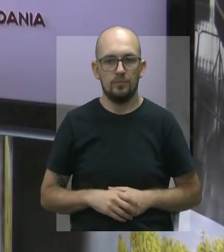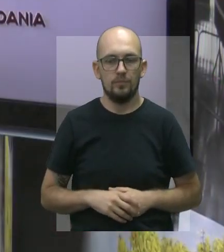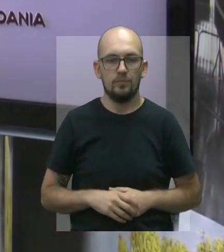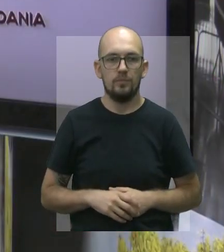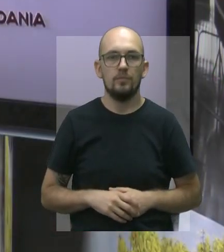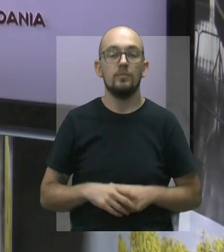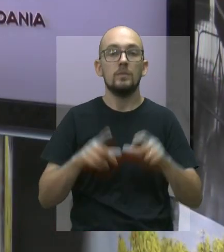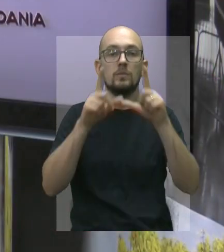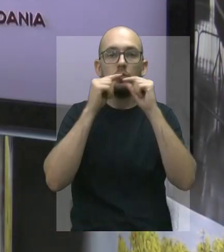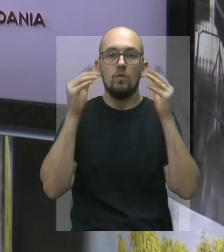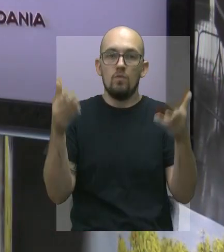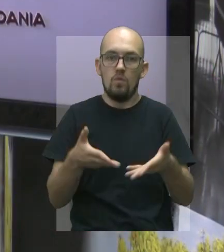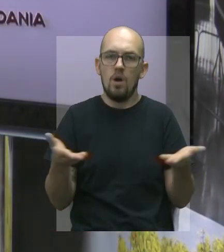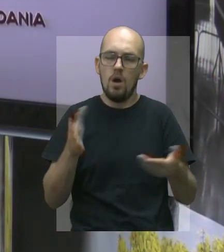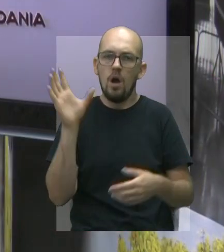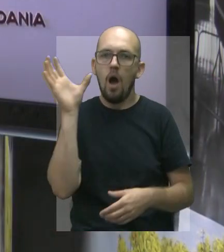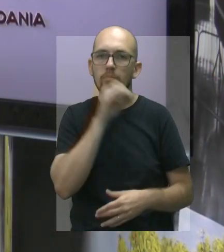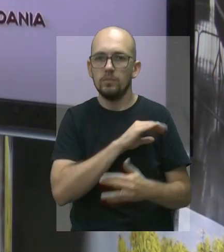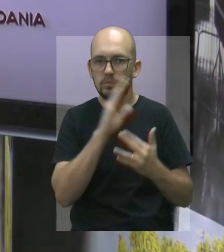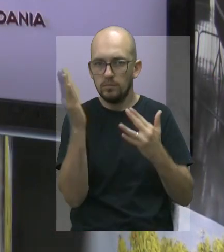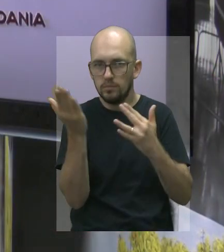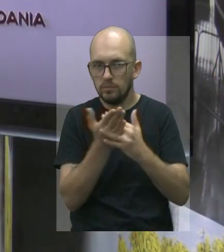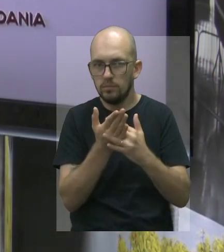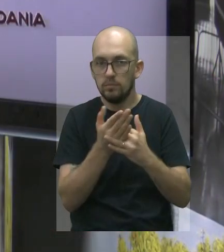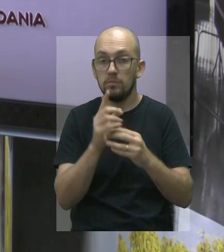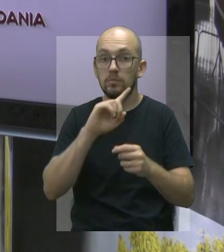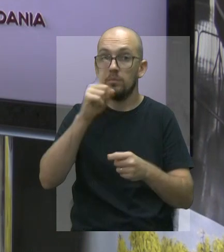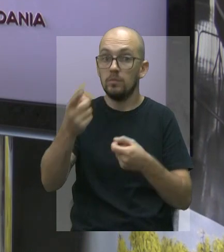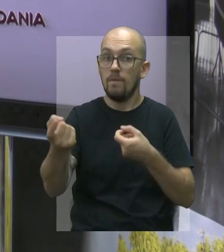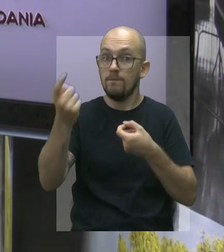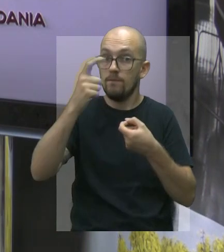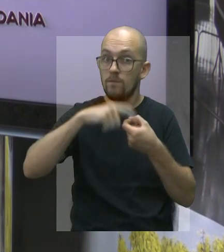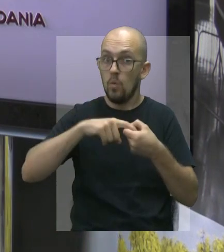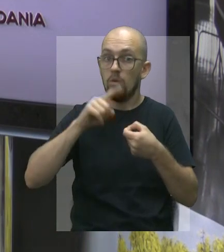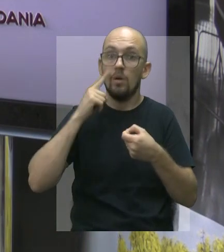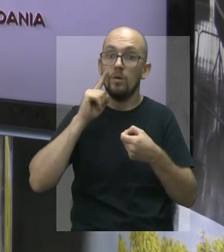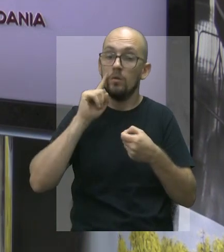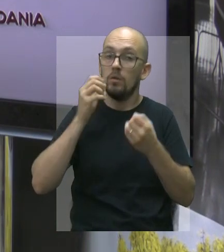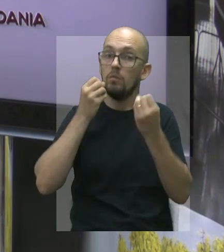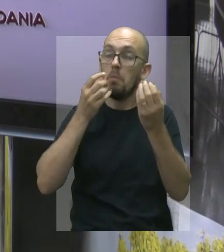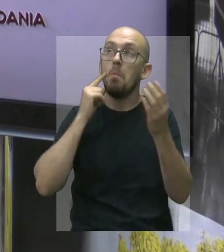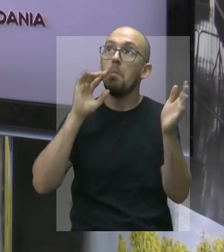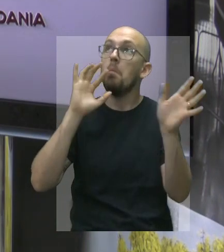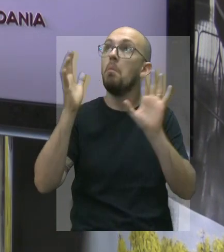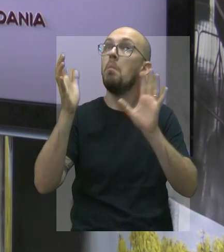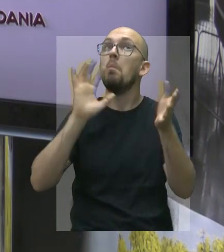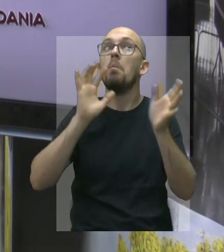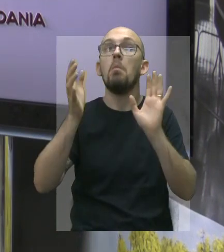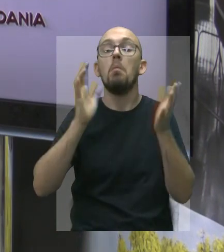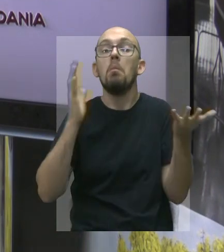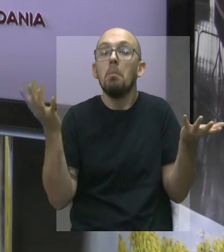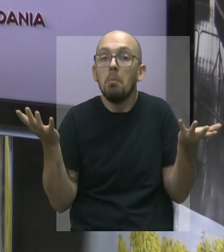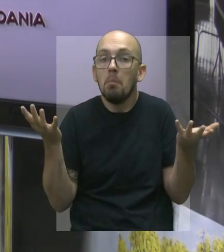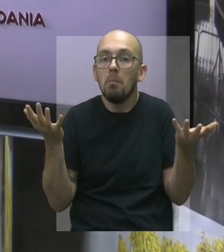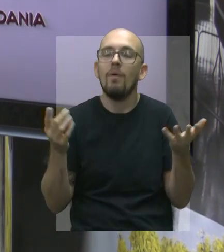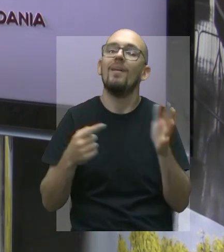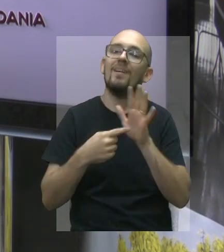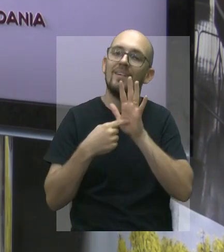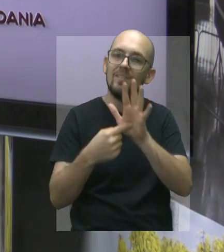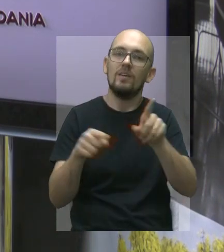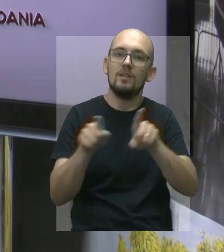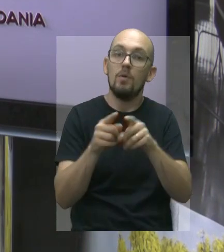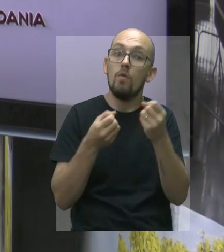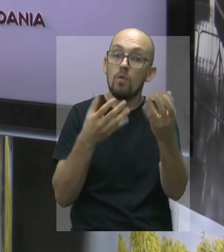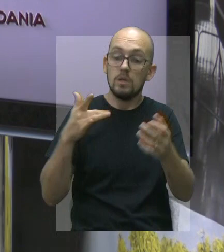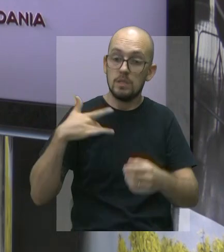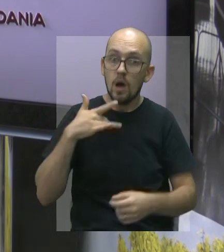O Jaú em Foco vai para mais um rápido intervalo e na volta você vai ver como fica o tempo para o final de semana, tem informação sobre saúde e